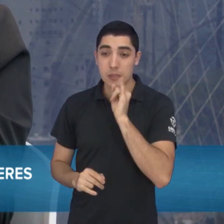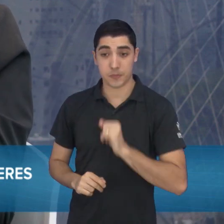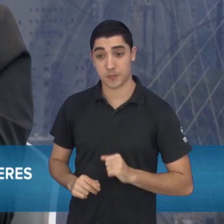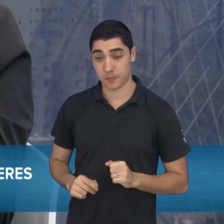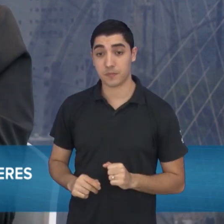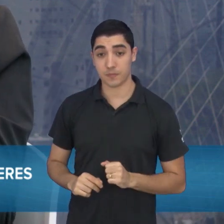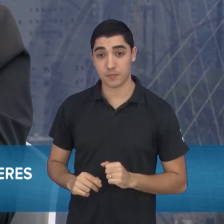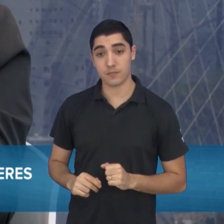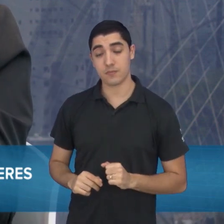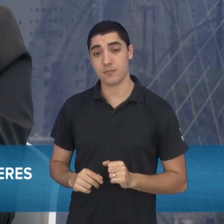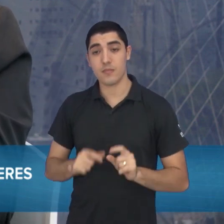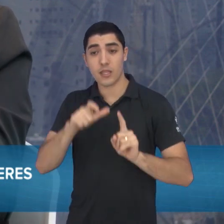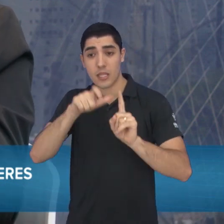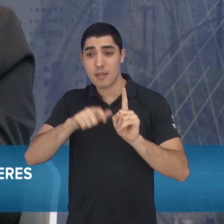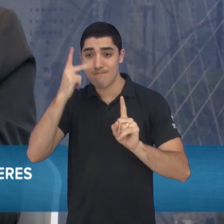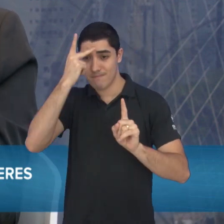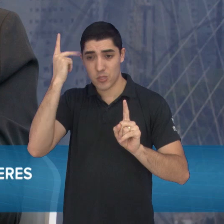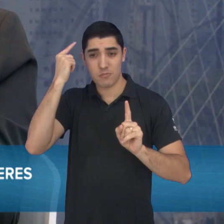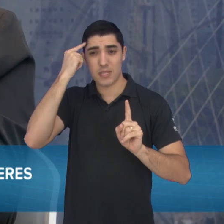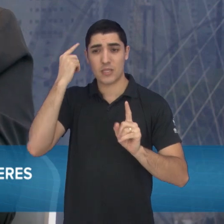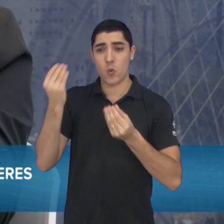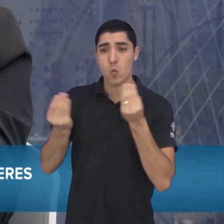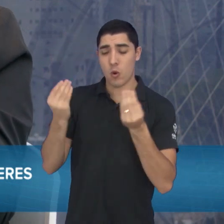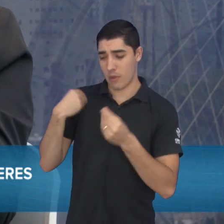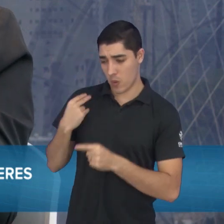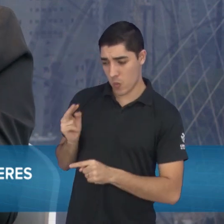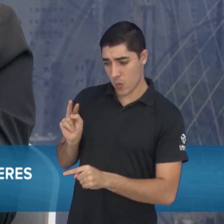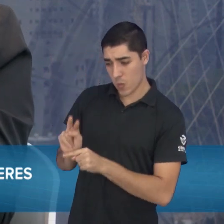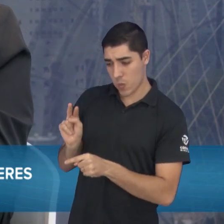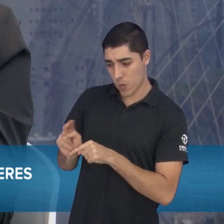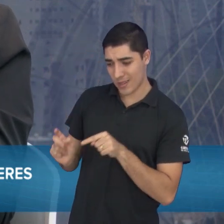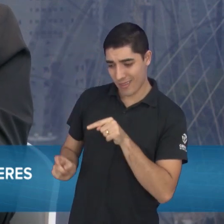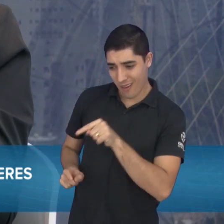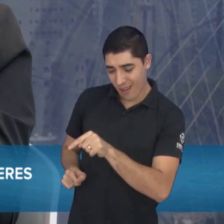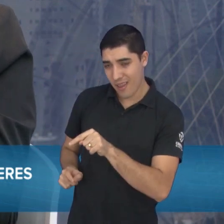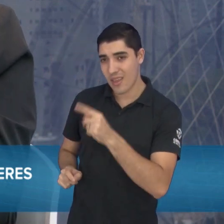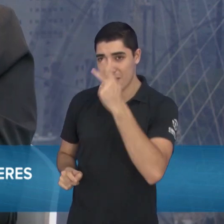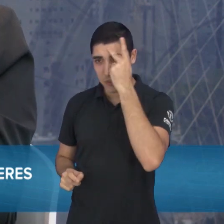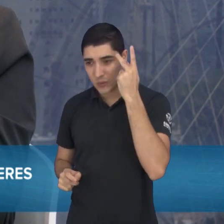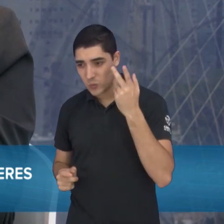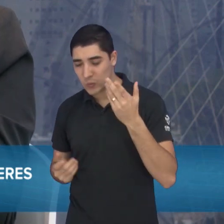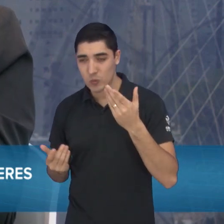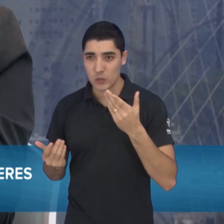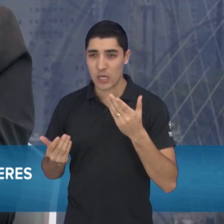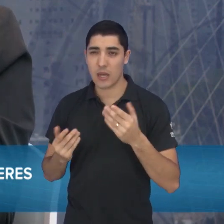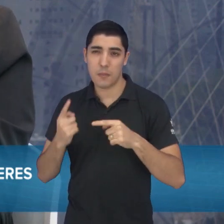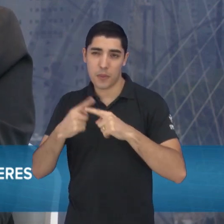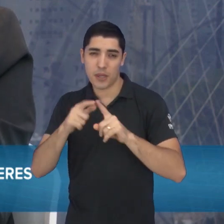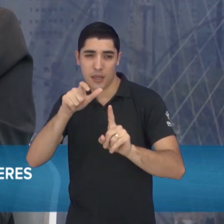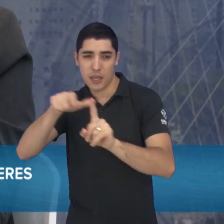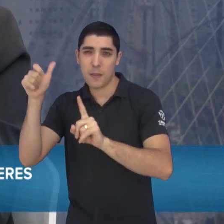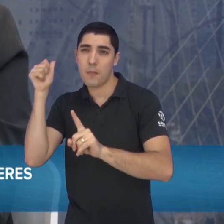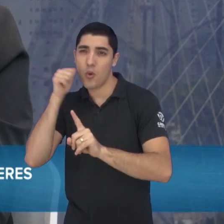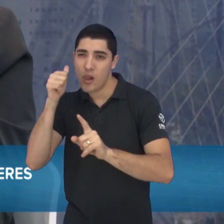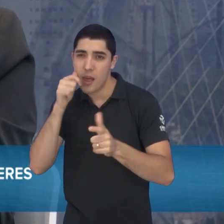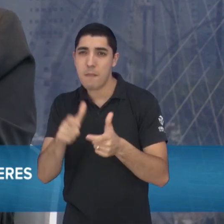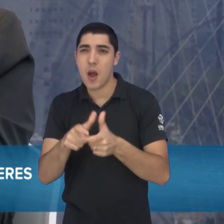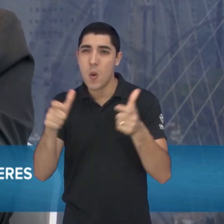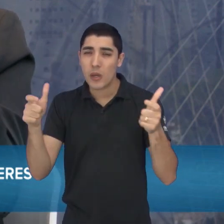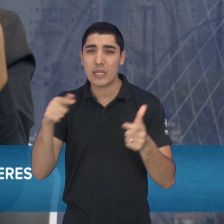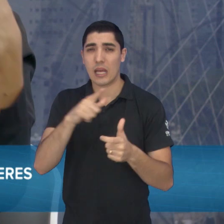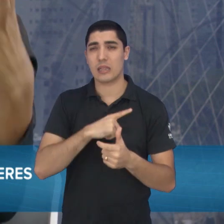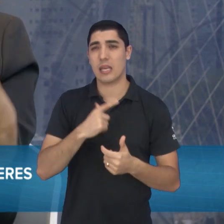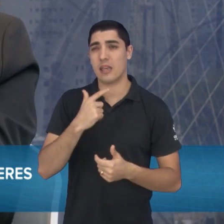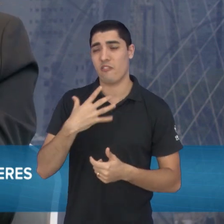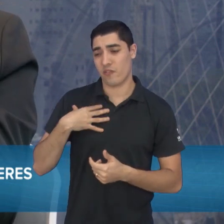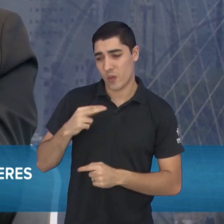né, como cuidar de quem cuida e trazer essa questão das mulheres e da sobrecarga materna,